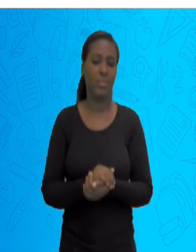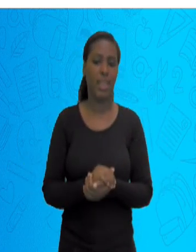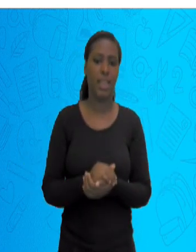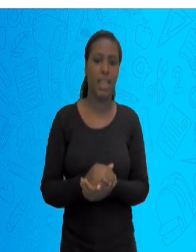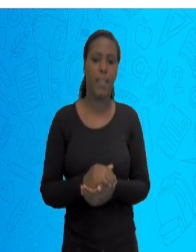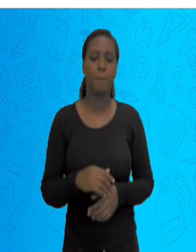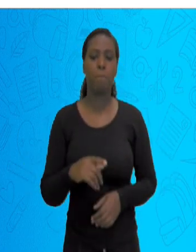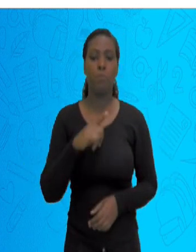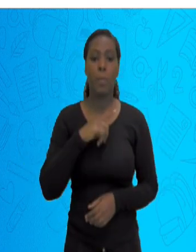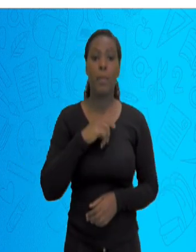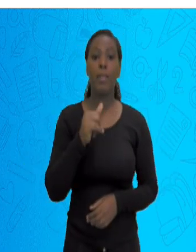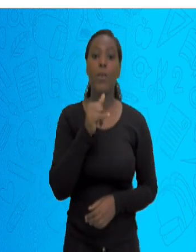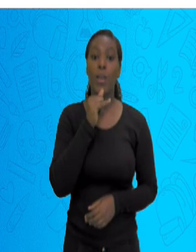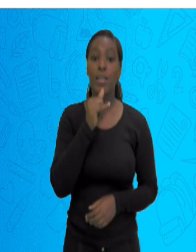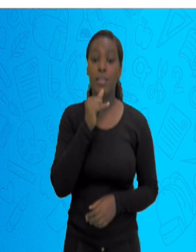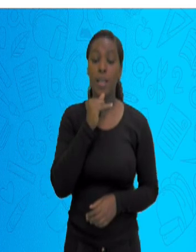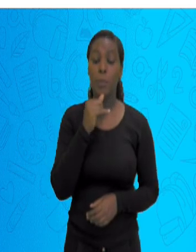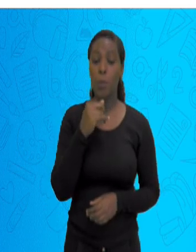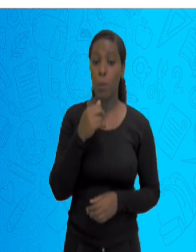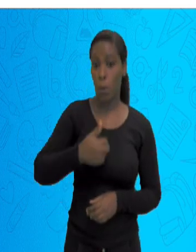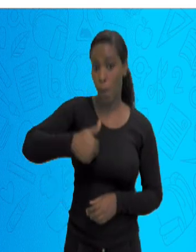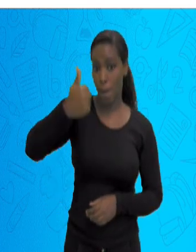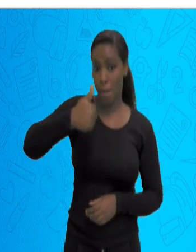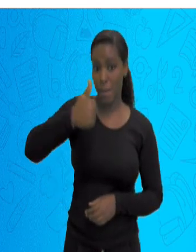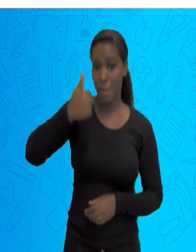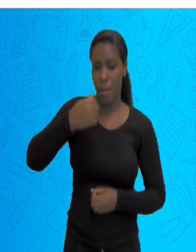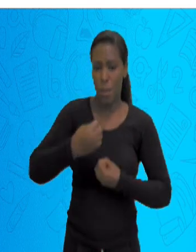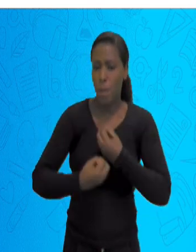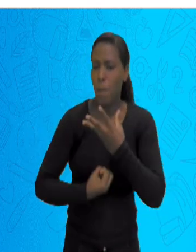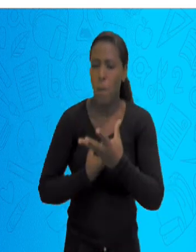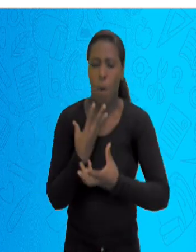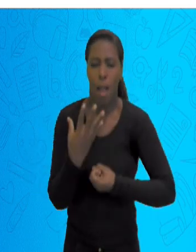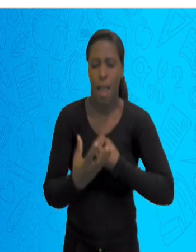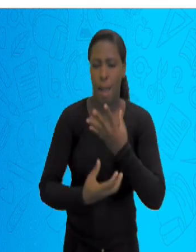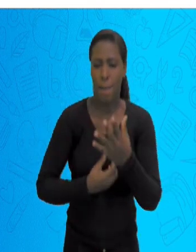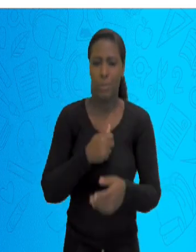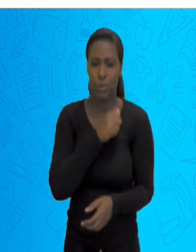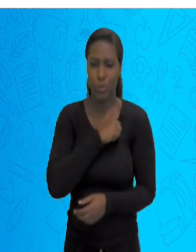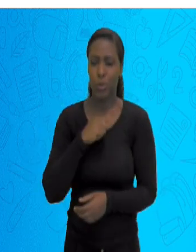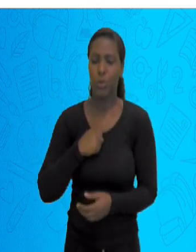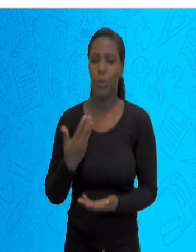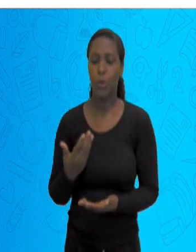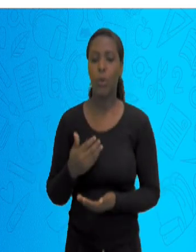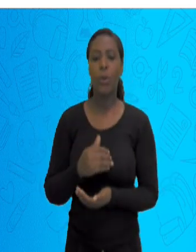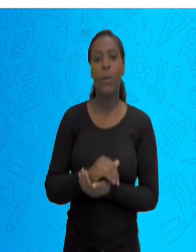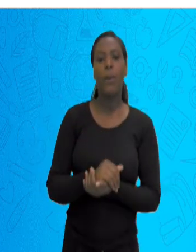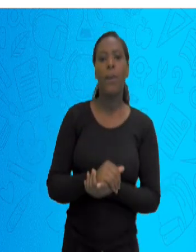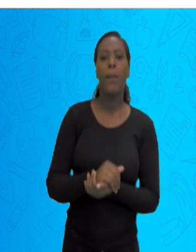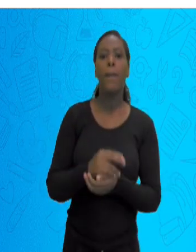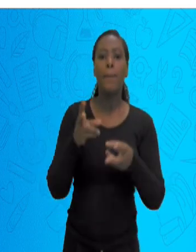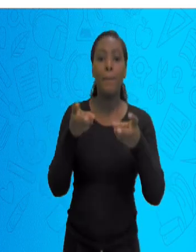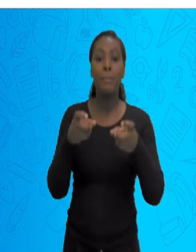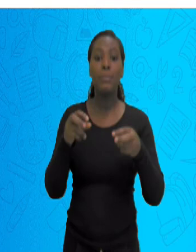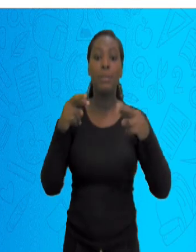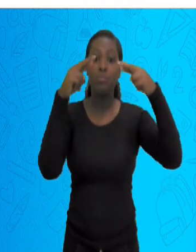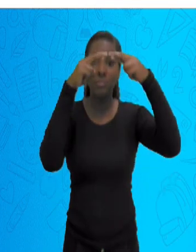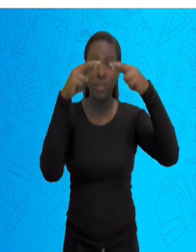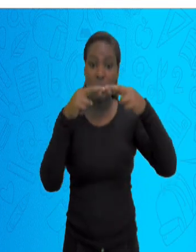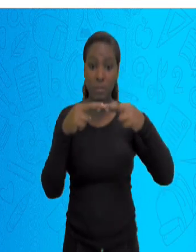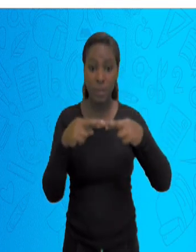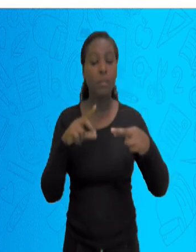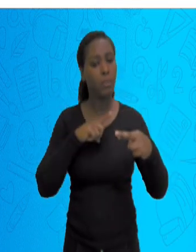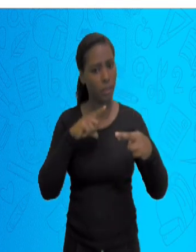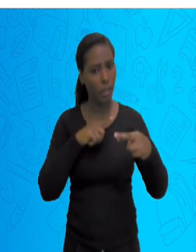primeiro, né, o soneto, percebemos toda a rima. Mas não quer dizer que um poema necessariamente tem que apresentar